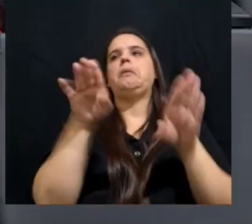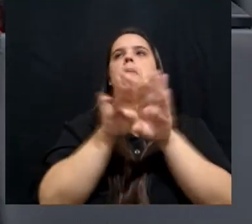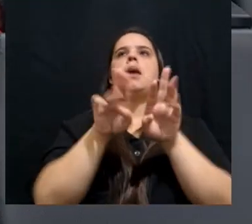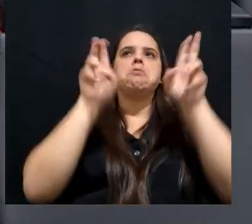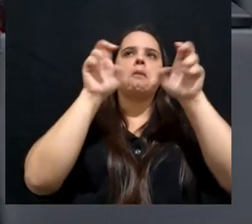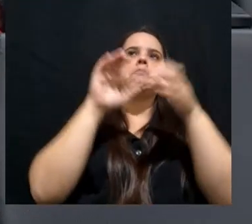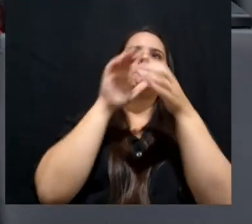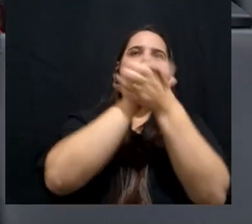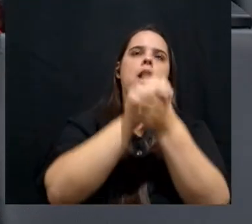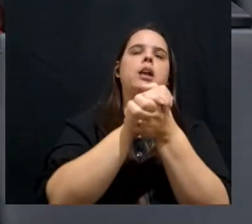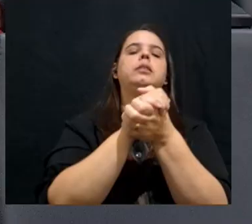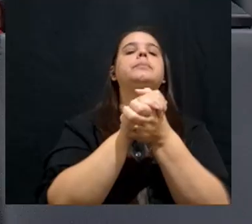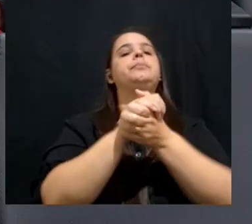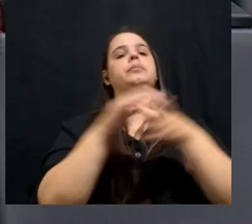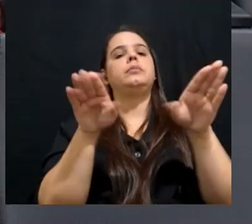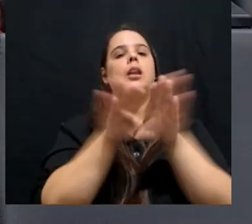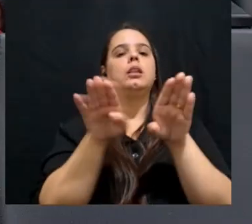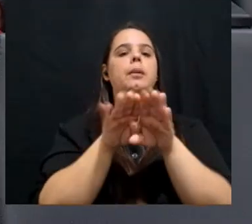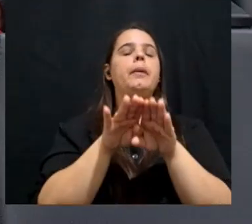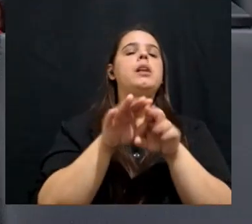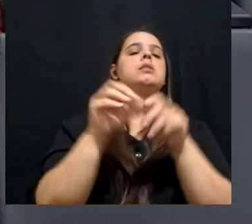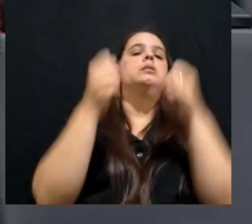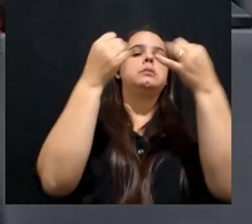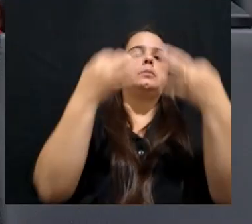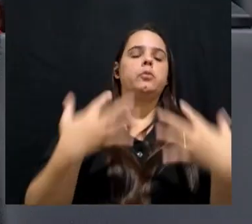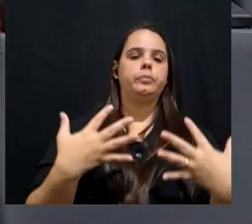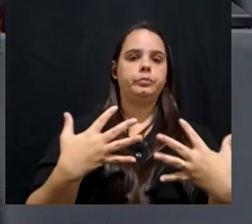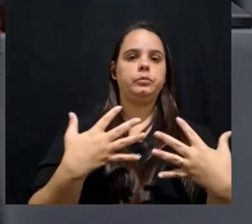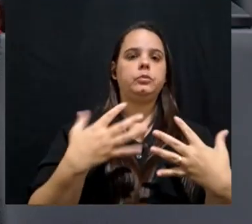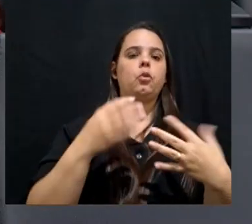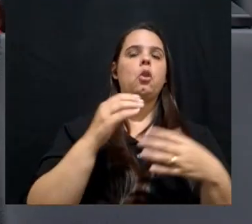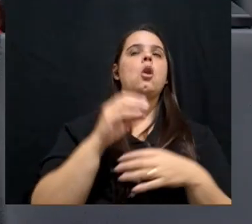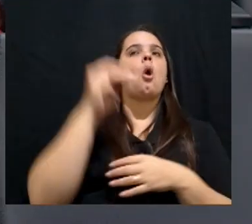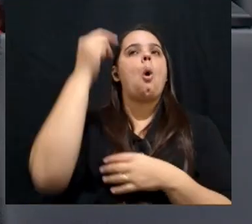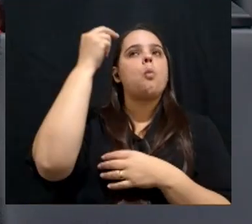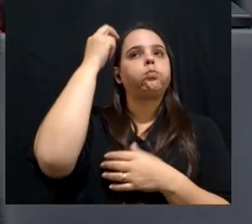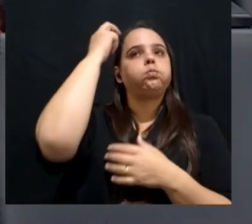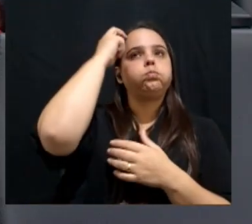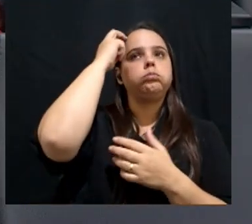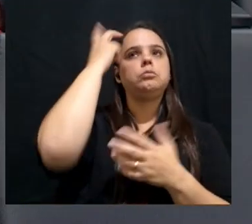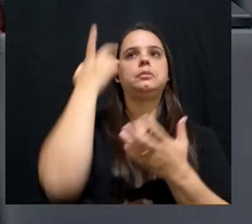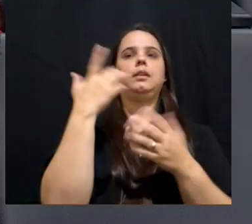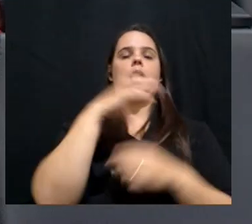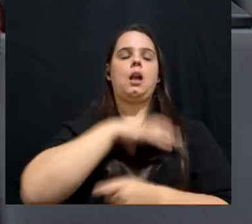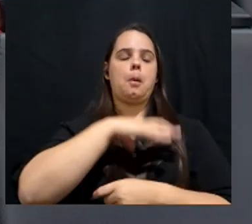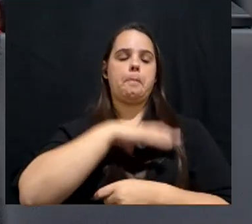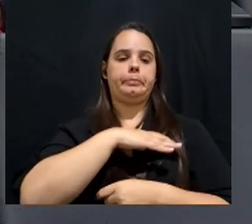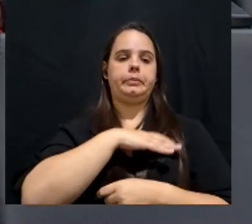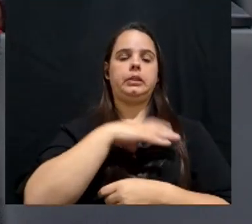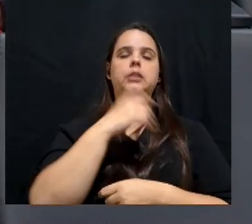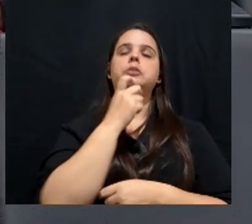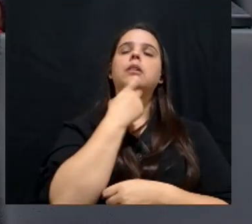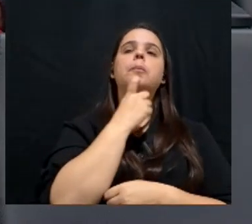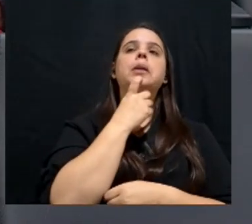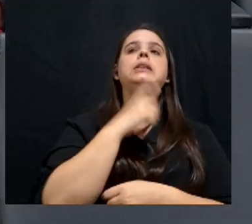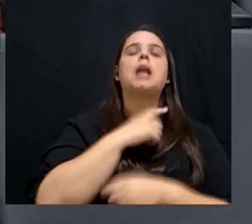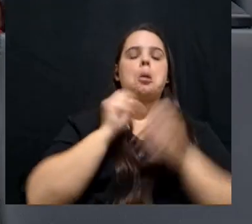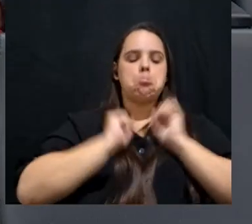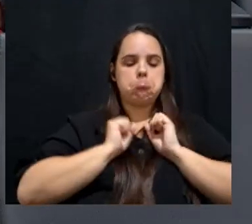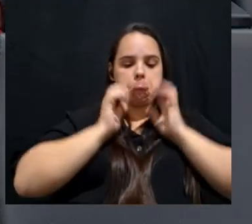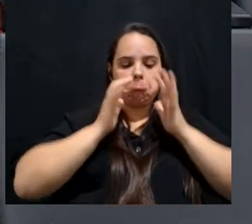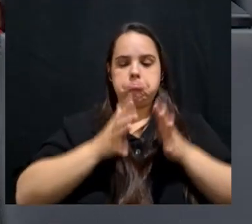comissão também que o senhor preside, né? A Comissão de Cultura, cidade de Campinas também, o senhor tem forte atuação aqui na questão